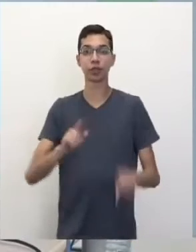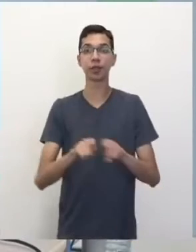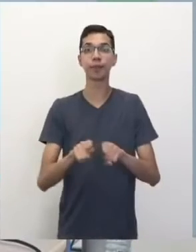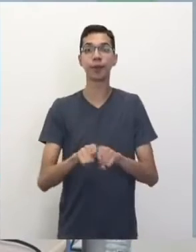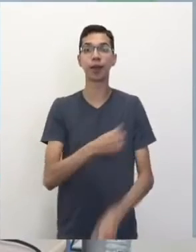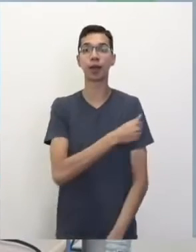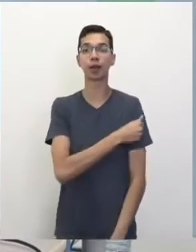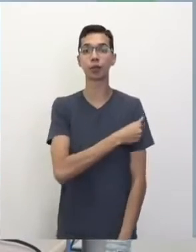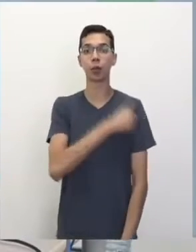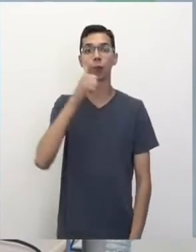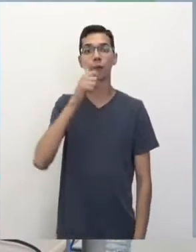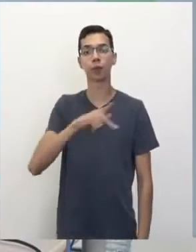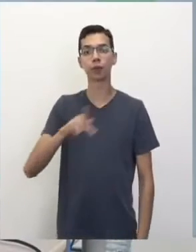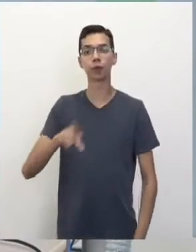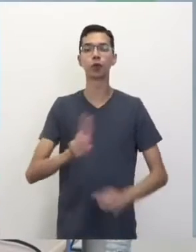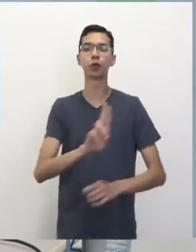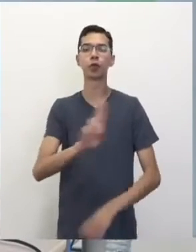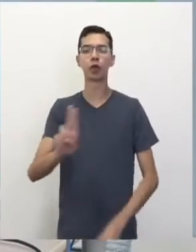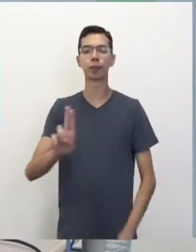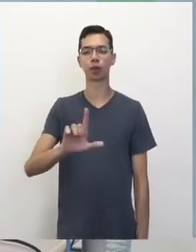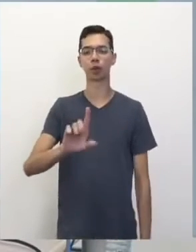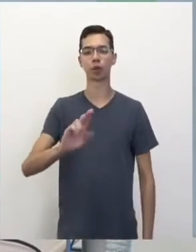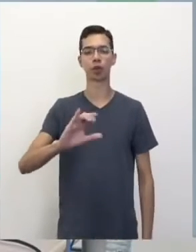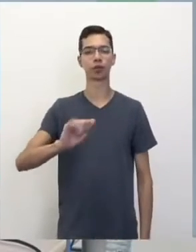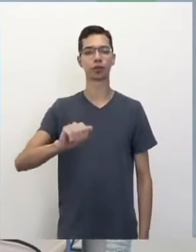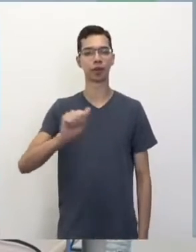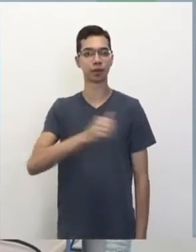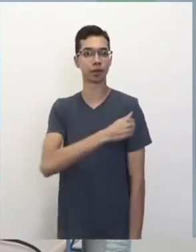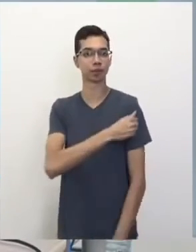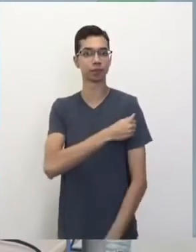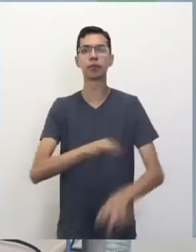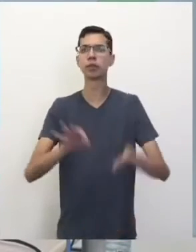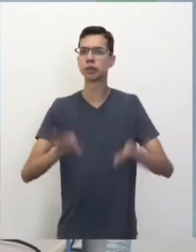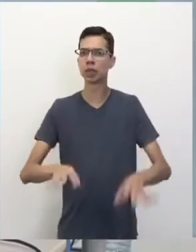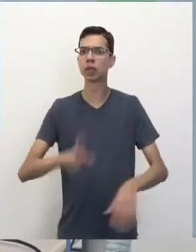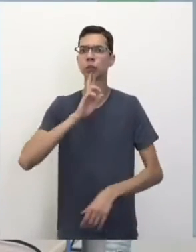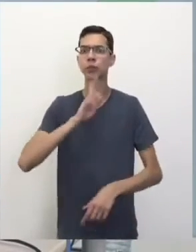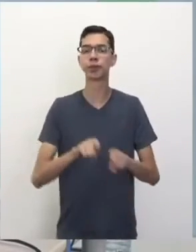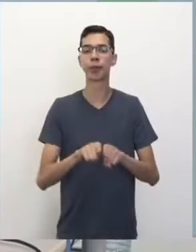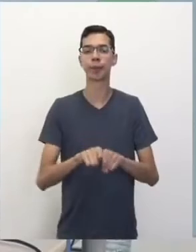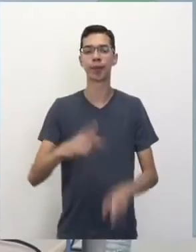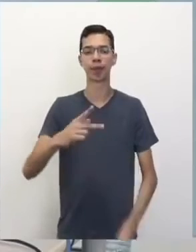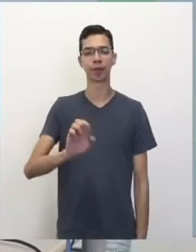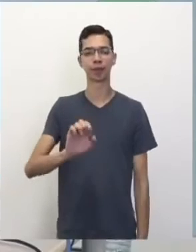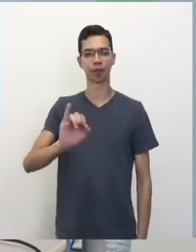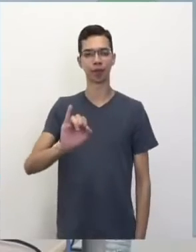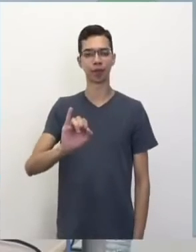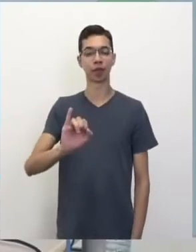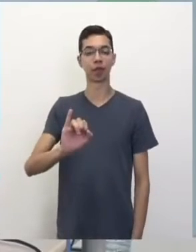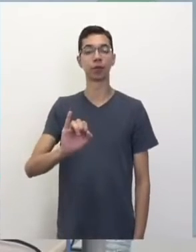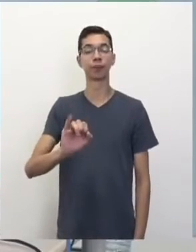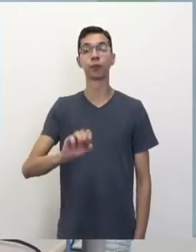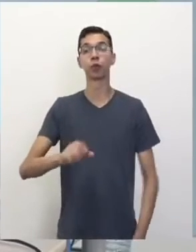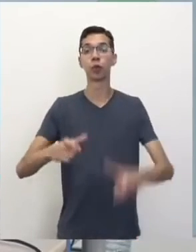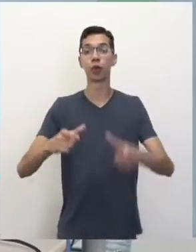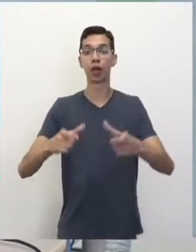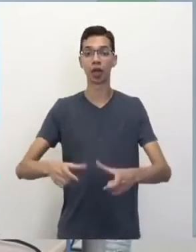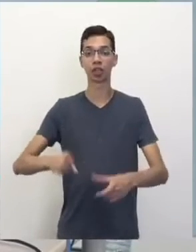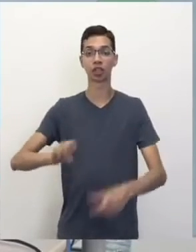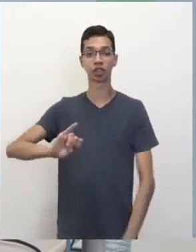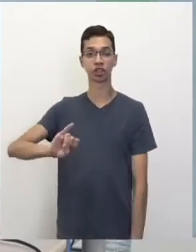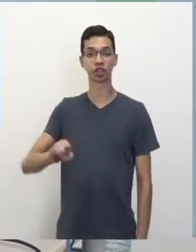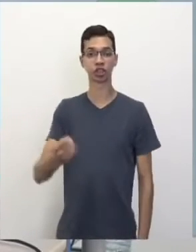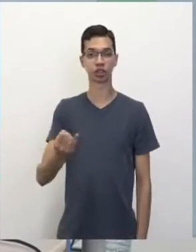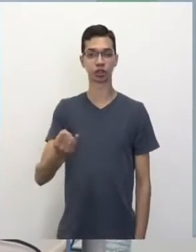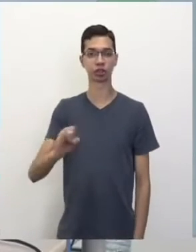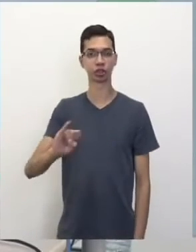professora Luciana responderam corretamente aí, né? A PEI Dorvalino Abílio Teixeira, de Jandira, São Paulo, também